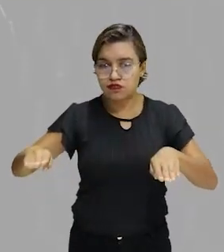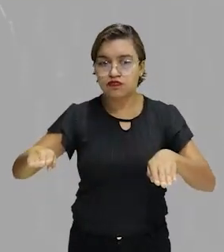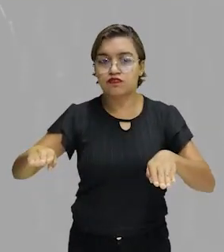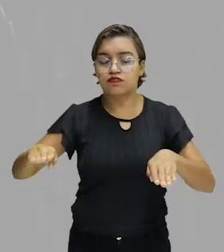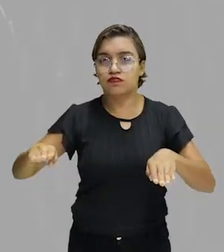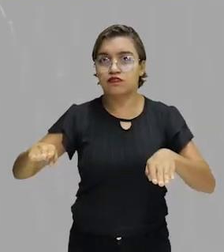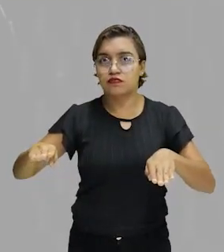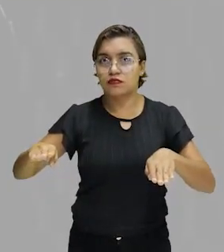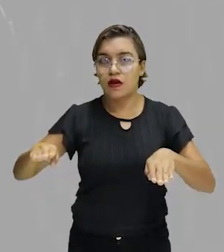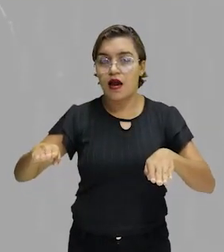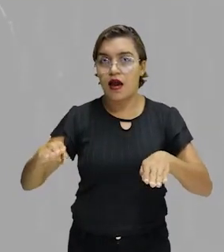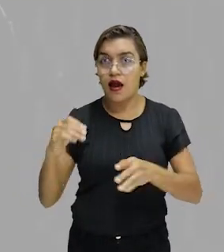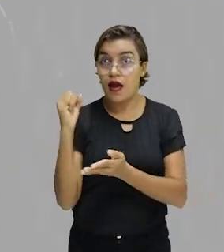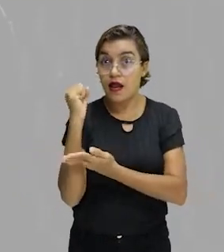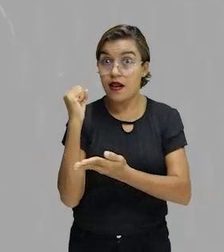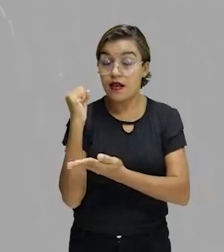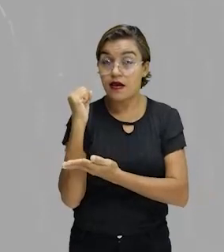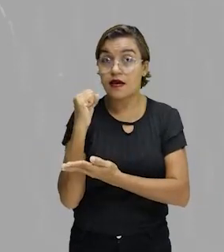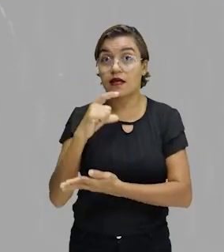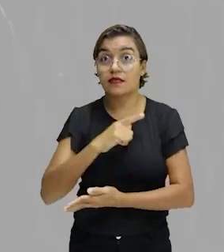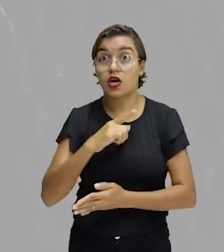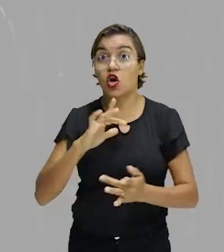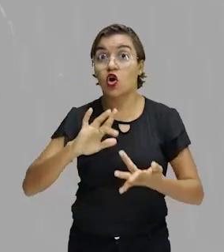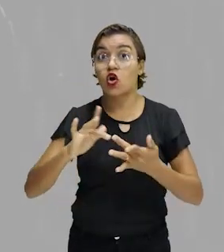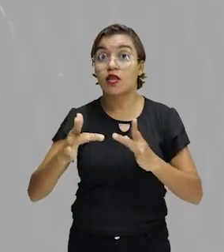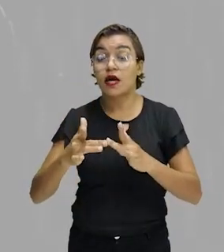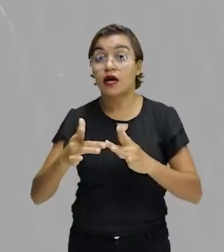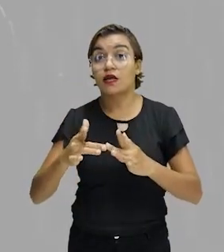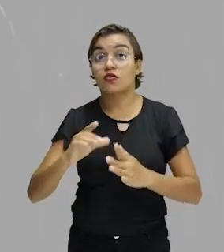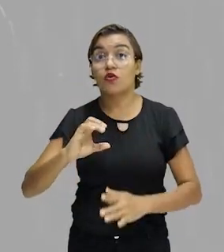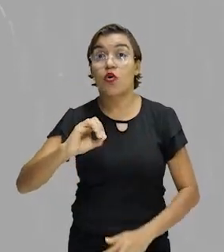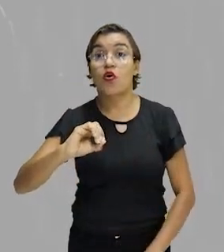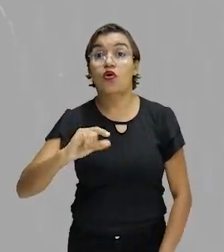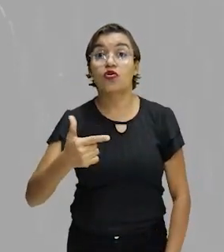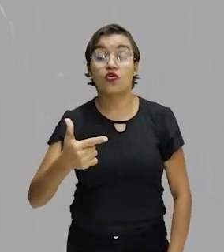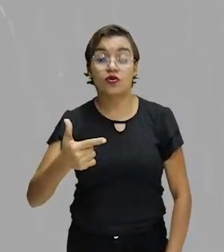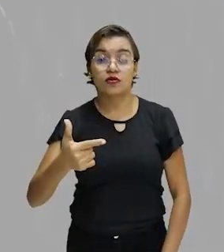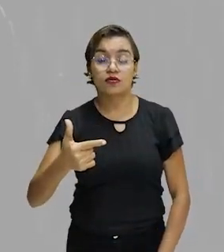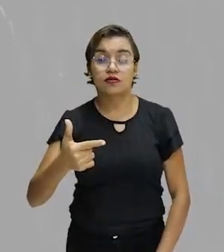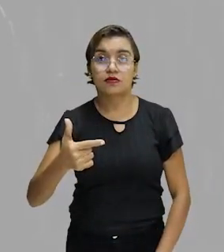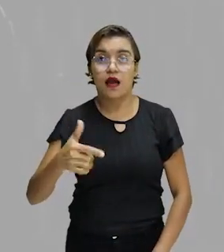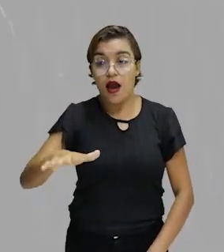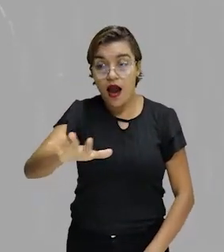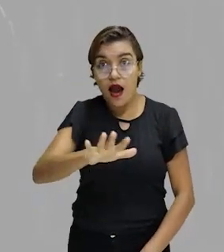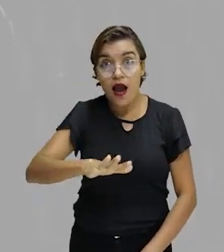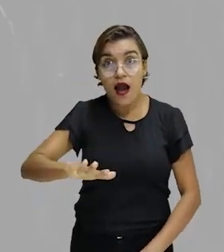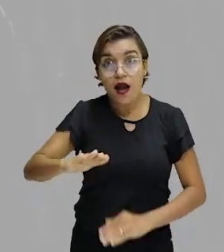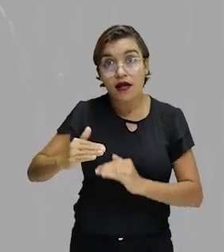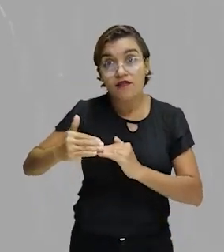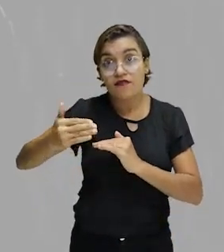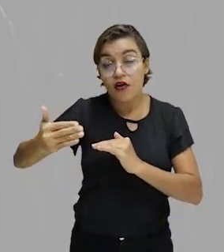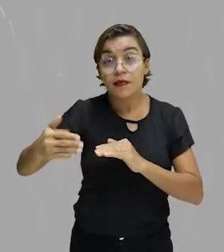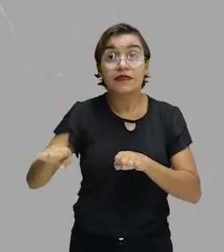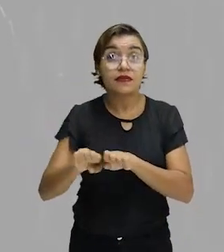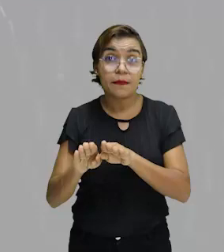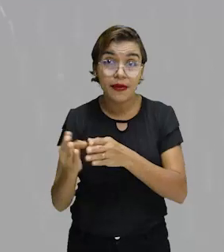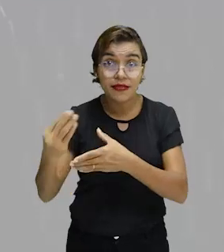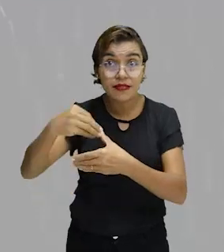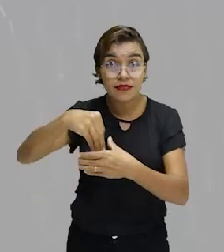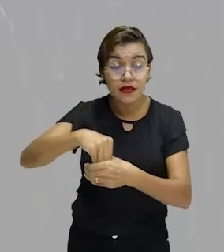entre em contato com o oxigênio. Não tem apenas a área externa, mas existe também a área